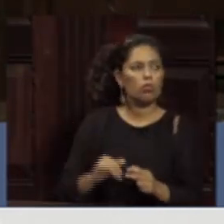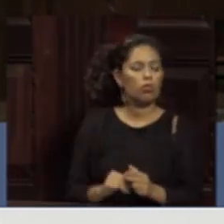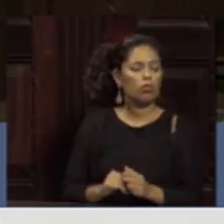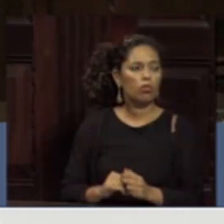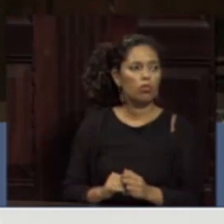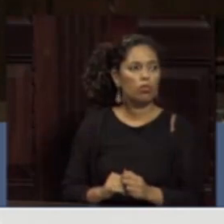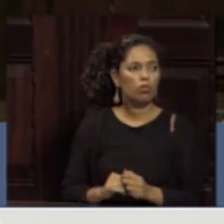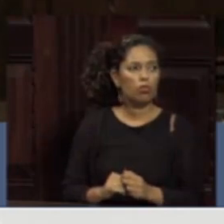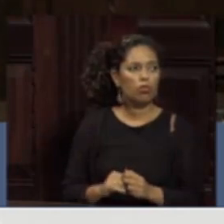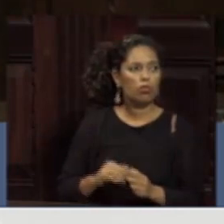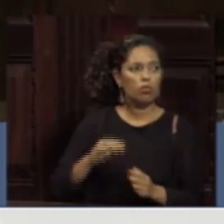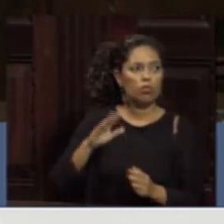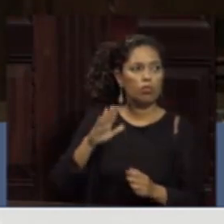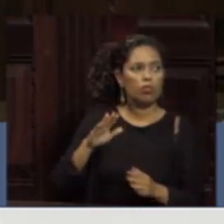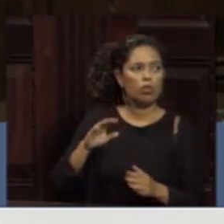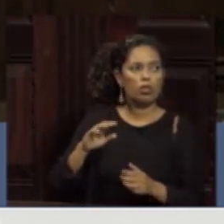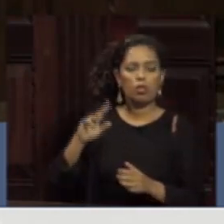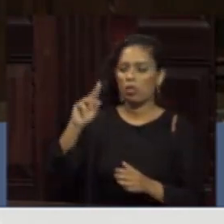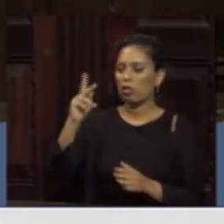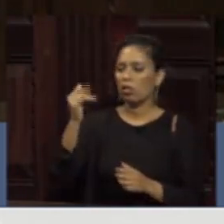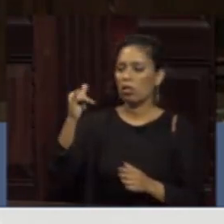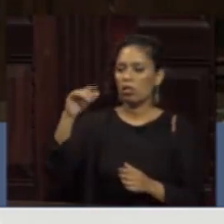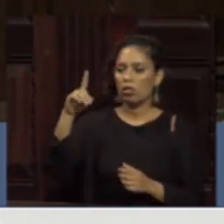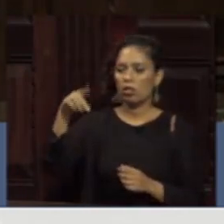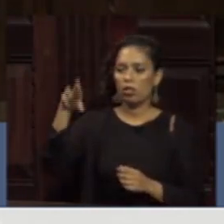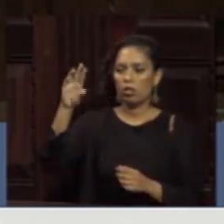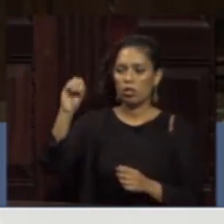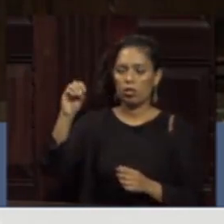Hidroalonorte é uma empresa norueguesa.